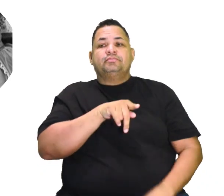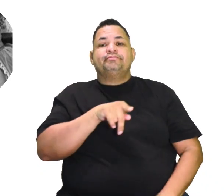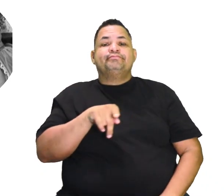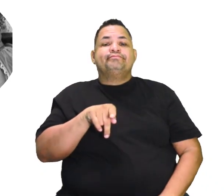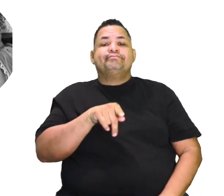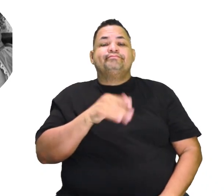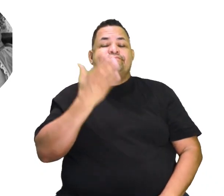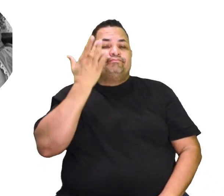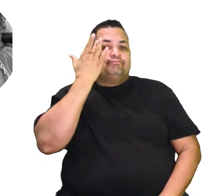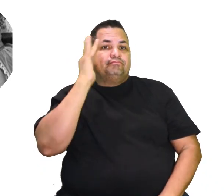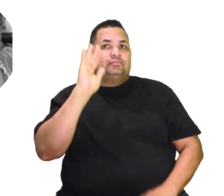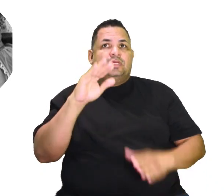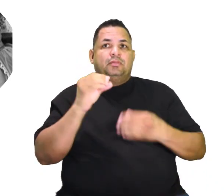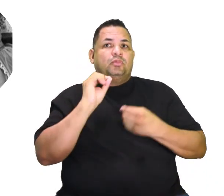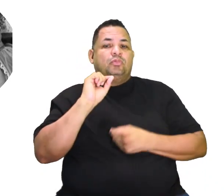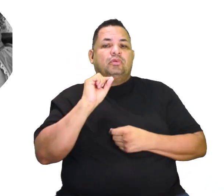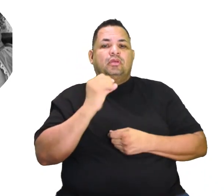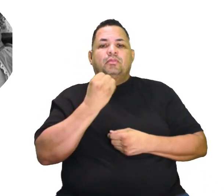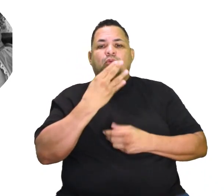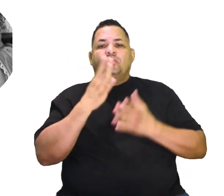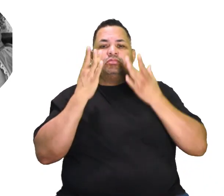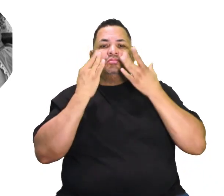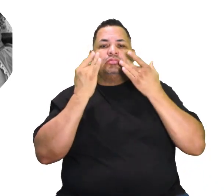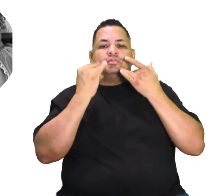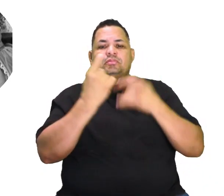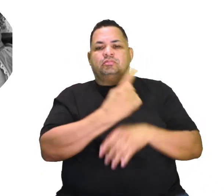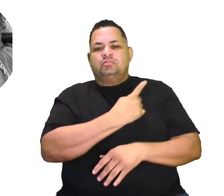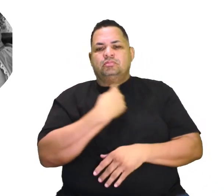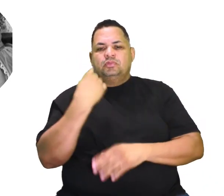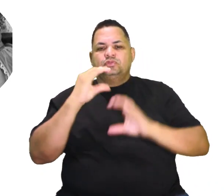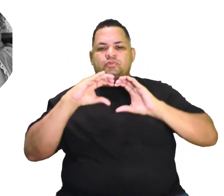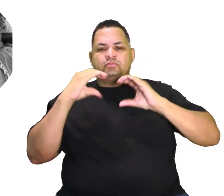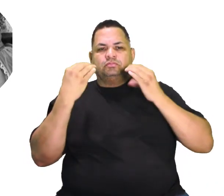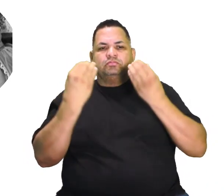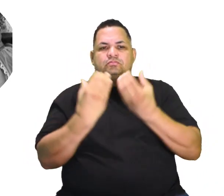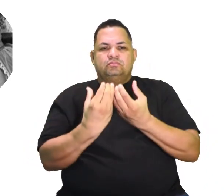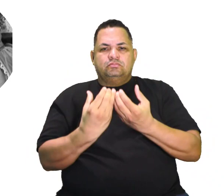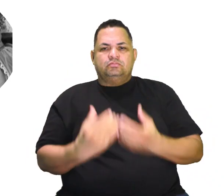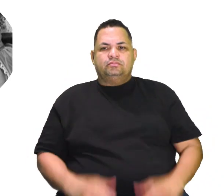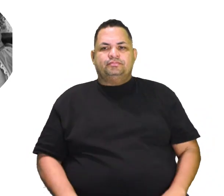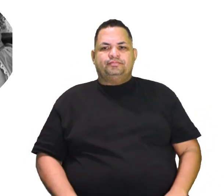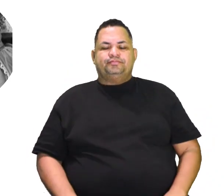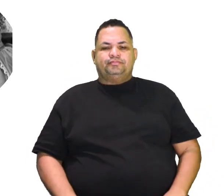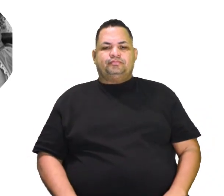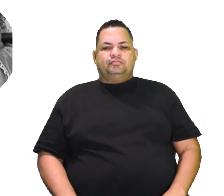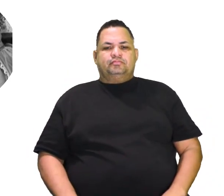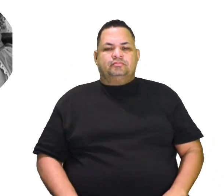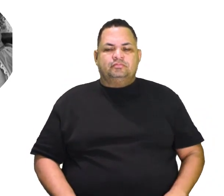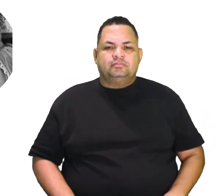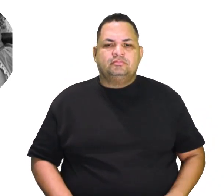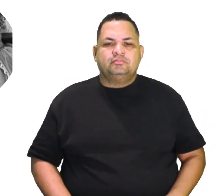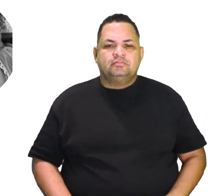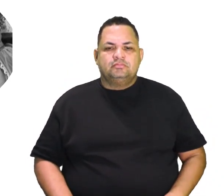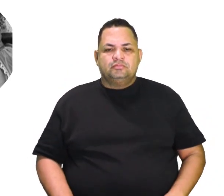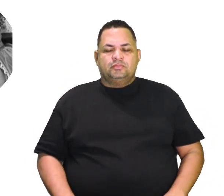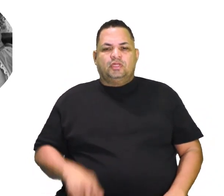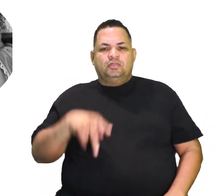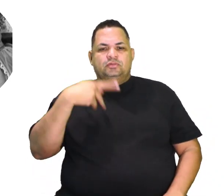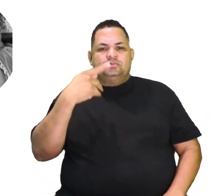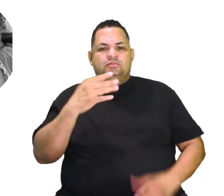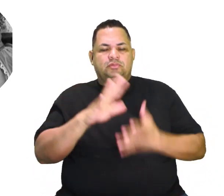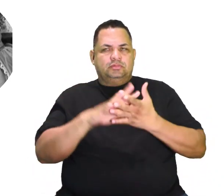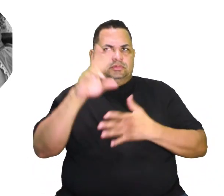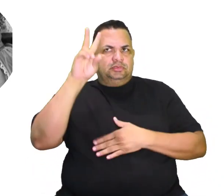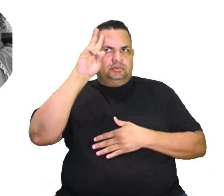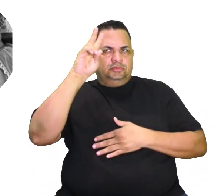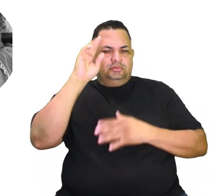Professora, a gente não sabe quais os benefícios. Então, nós vamos falar mais um pouco, nós já tivemos algumas aulas sobre história do teatro, no